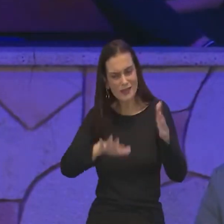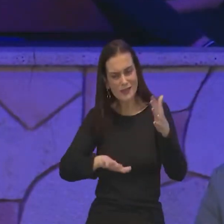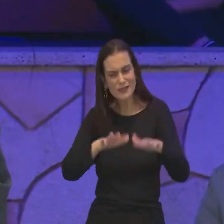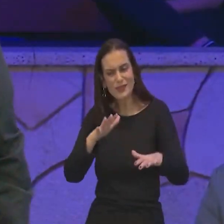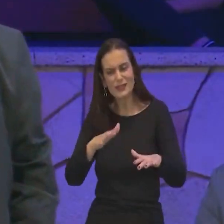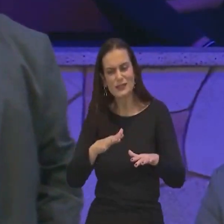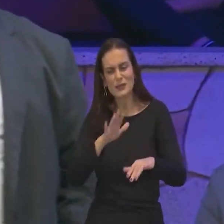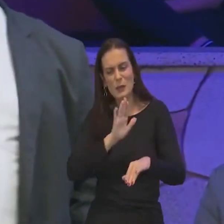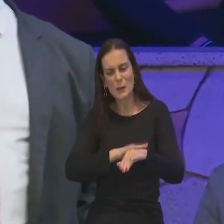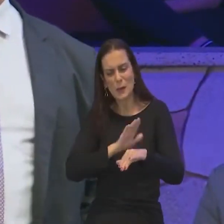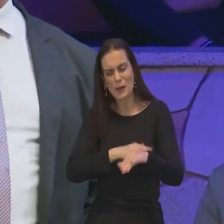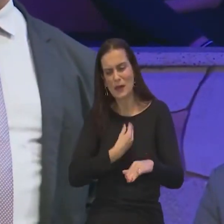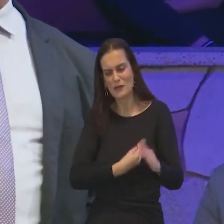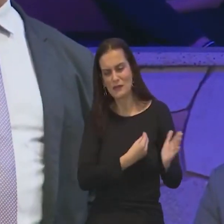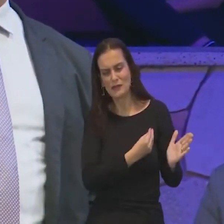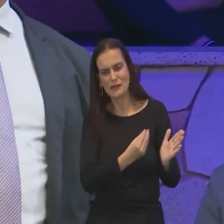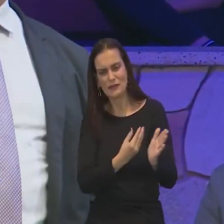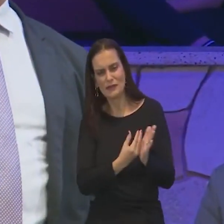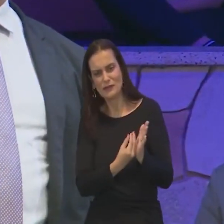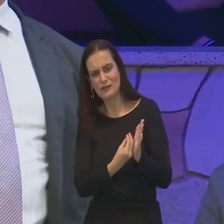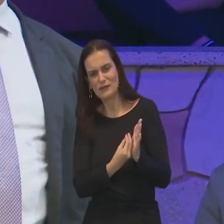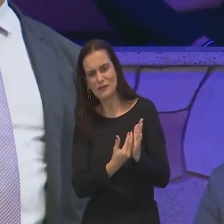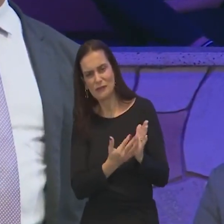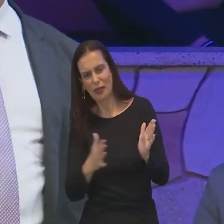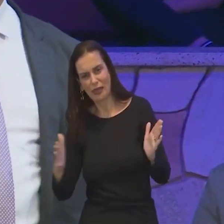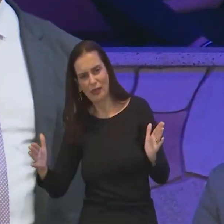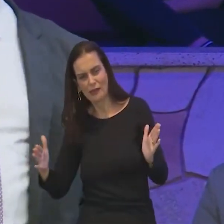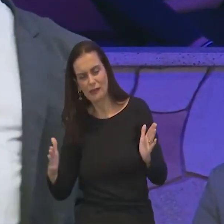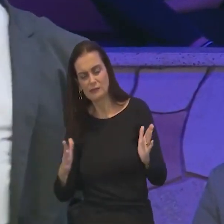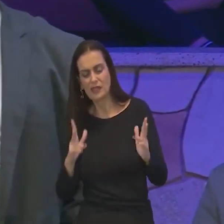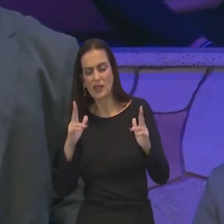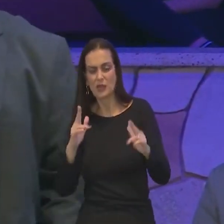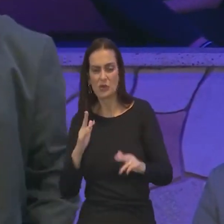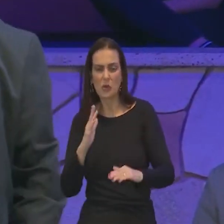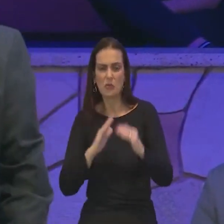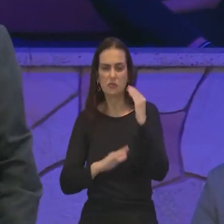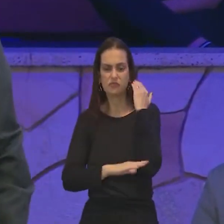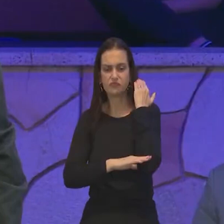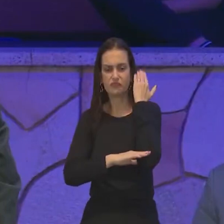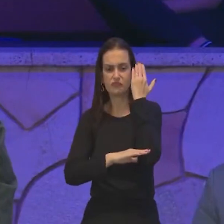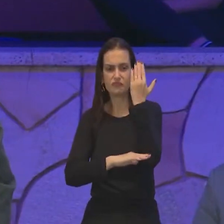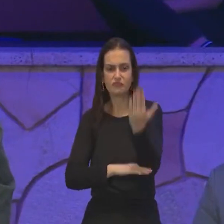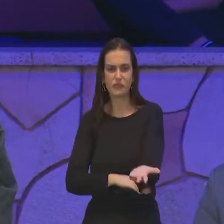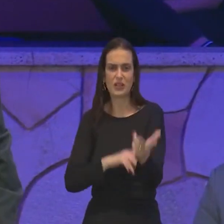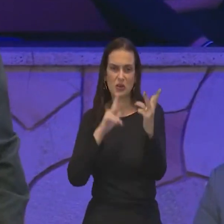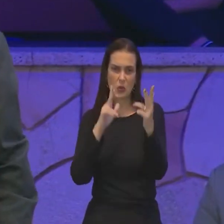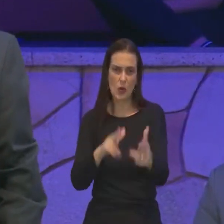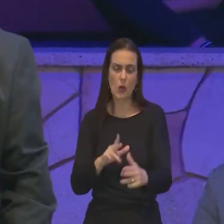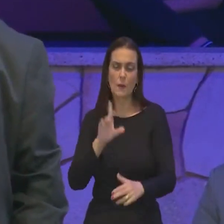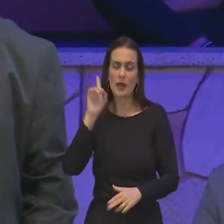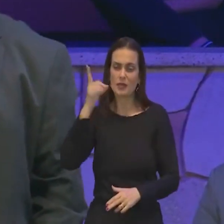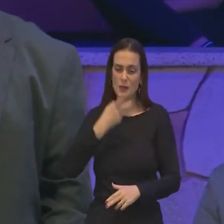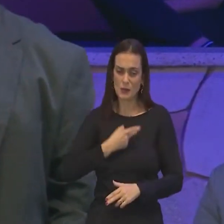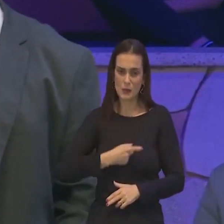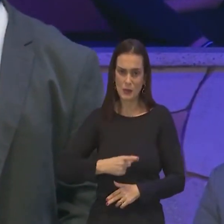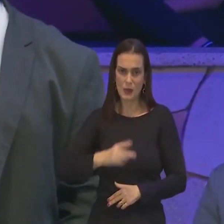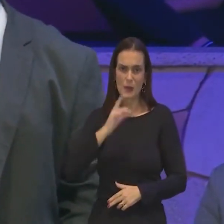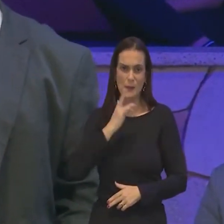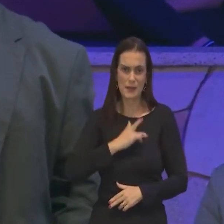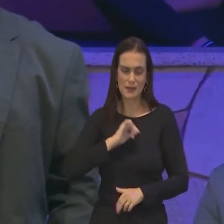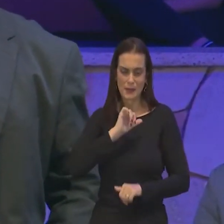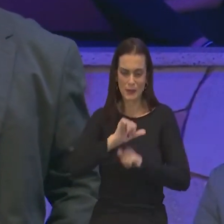muitos momentos da minha vida, ela esteve assim, desse jeito. Mas o Senhor, pela sua infinita misericórdia, me restaurou,